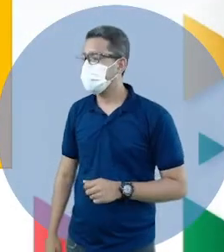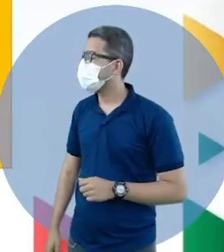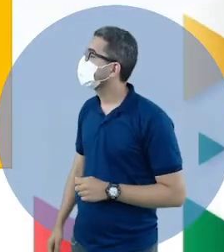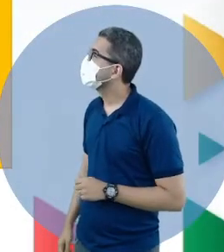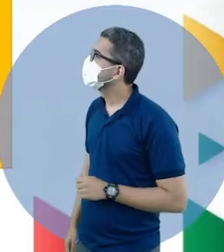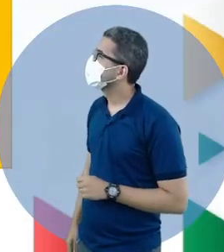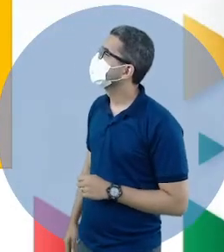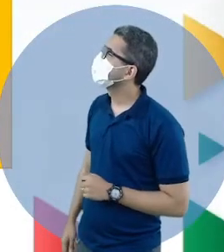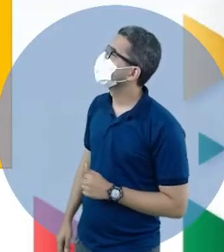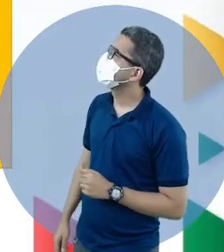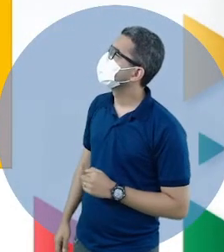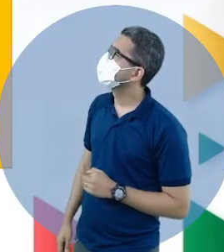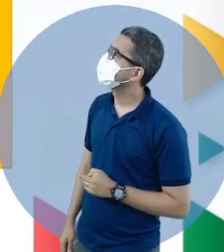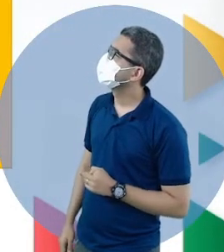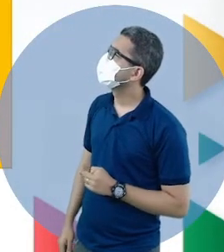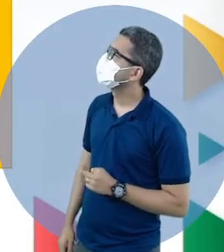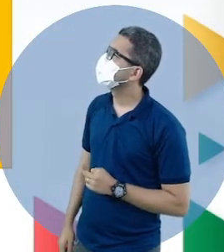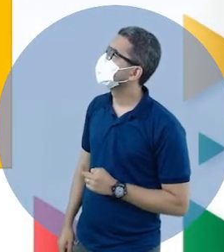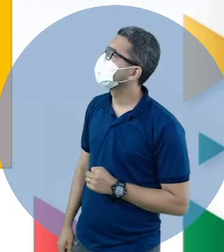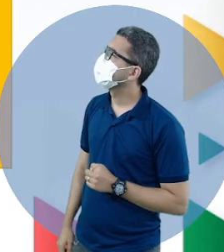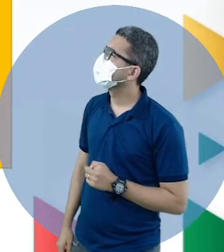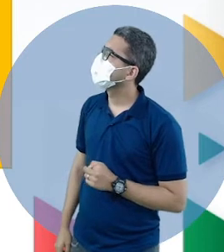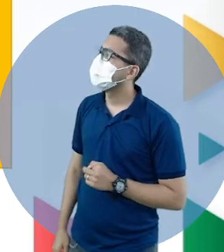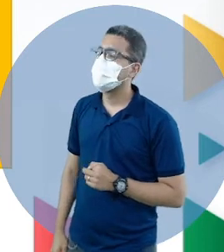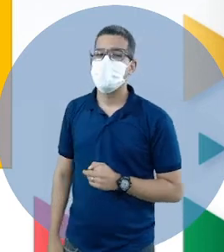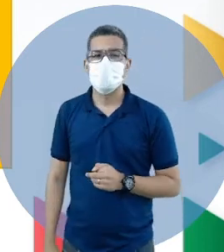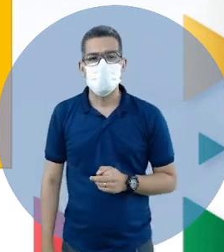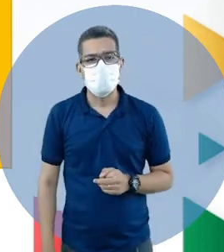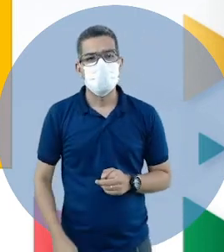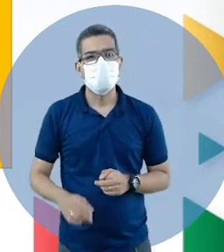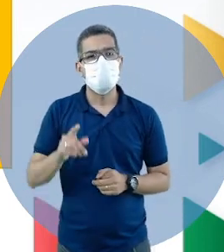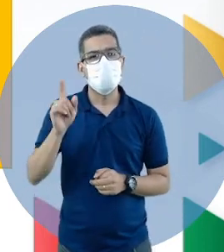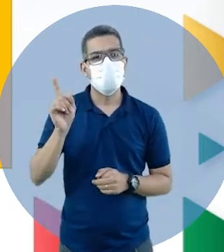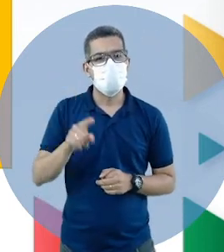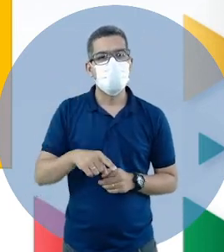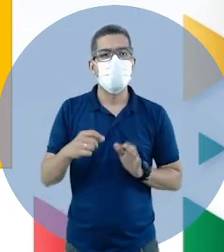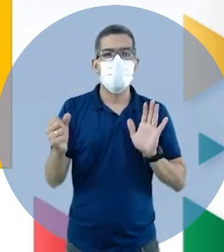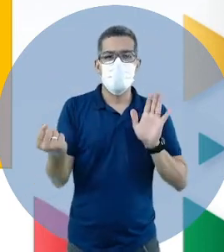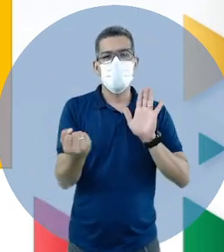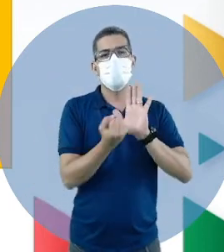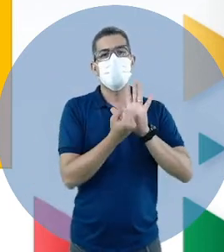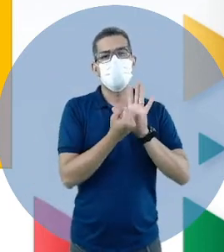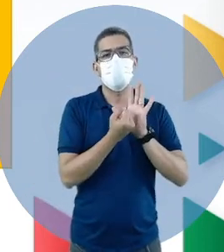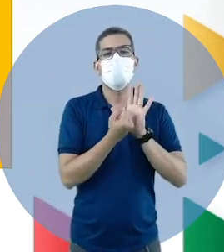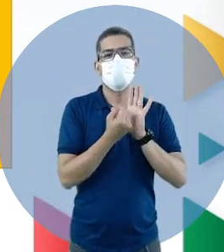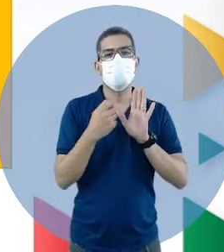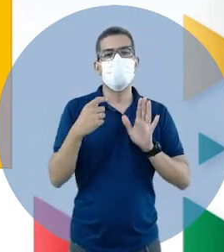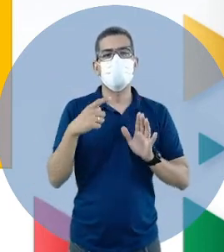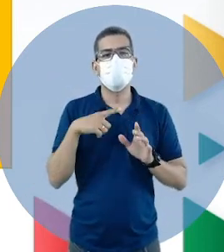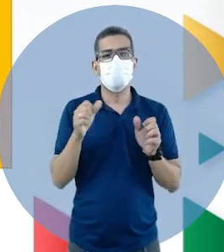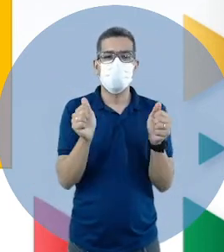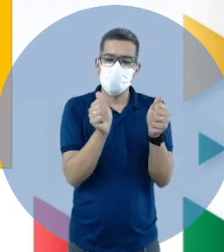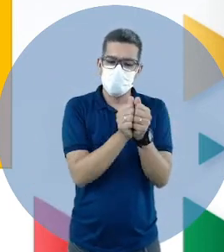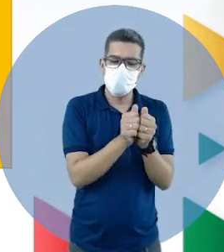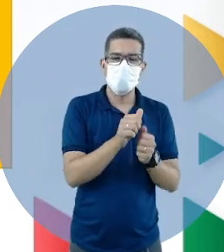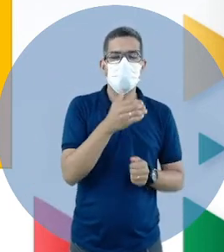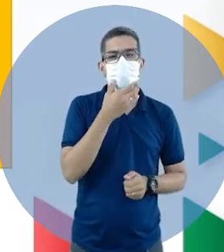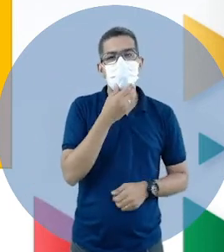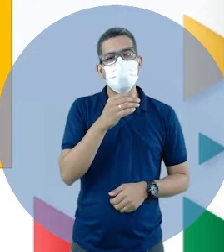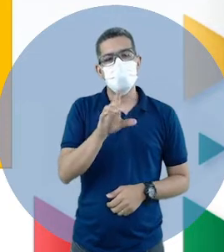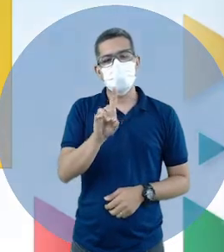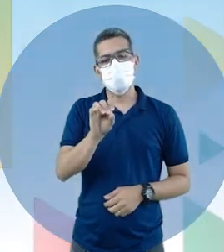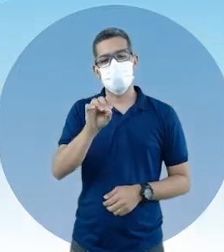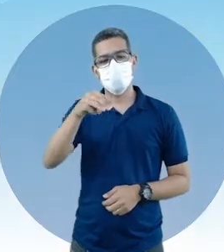icônica, certo? De João Paulo II com outra figura marcante de Pernambuco, Dom Helder. Então, João